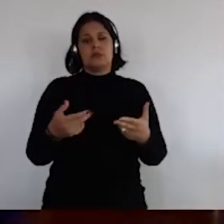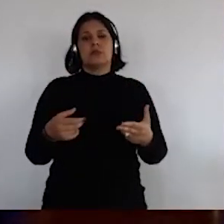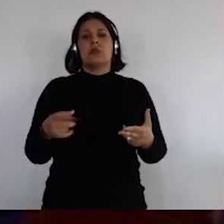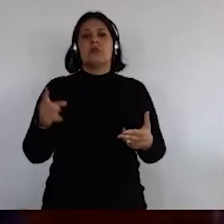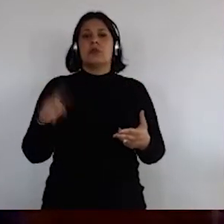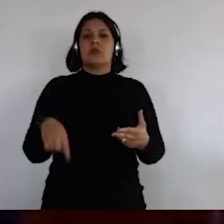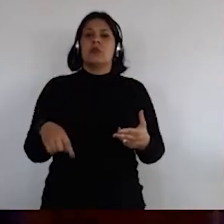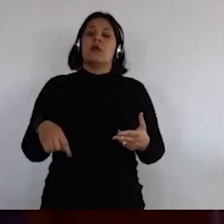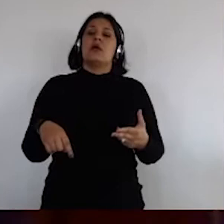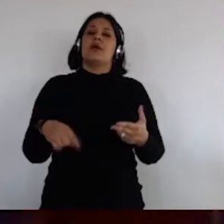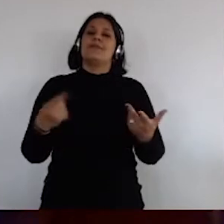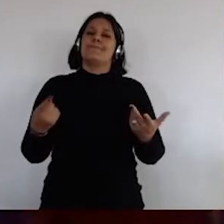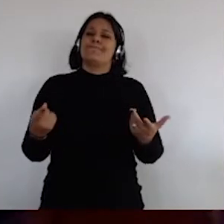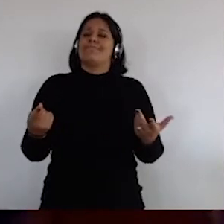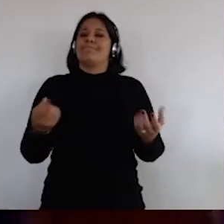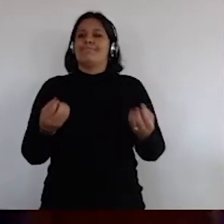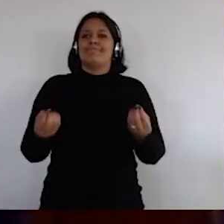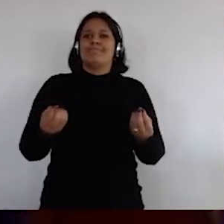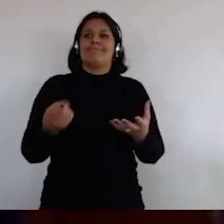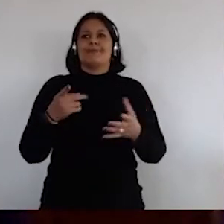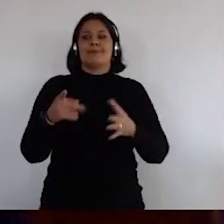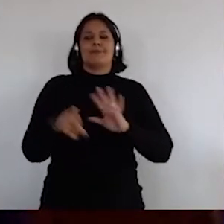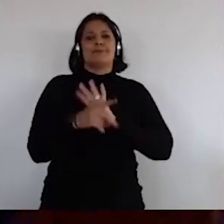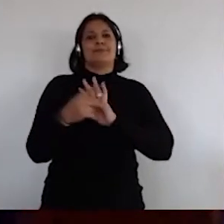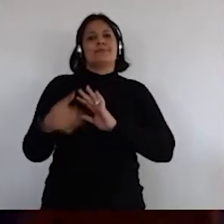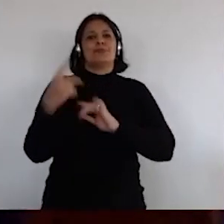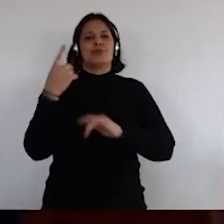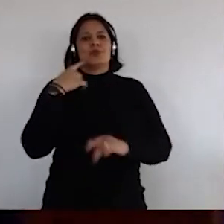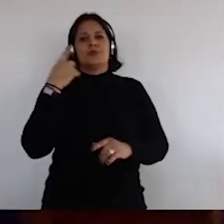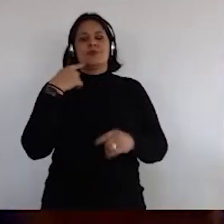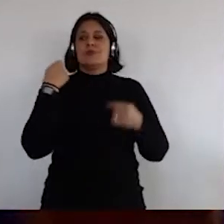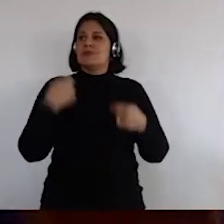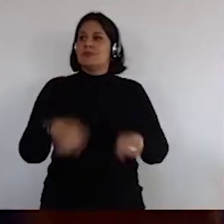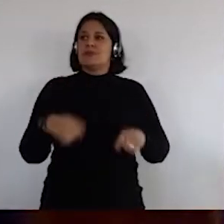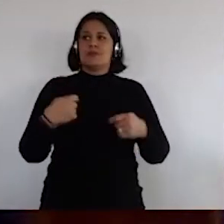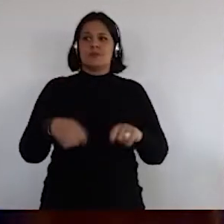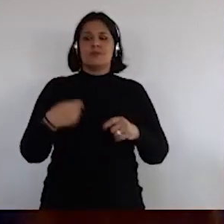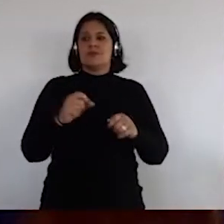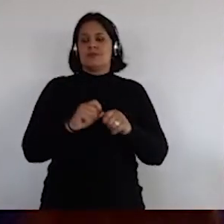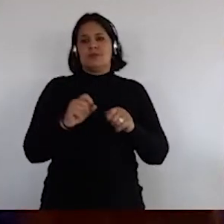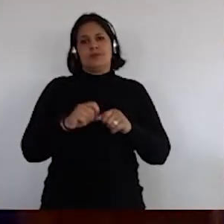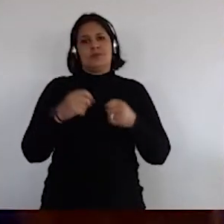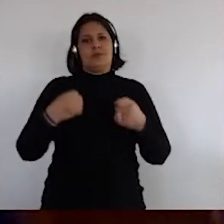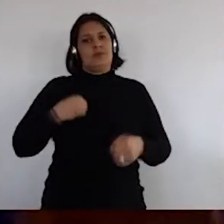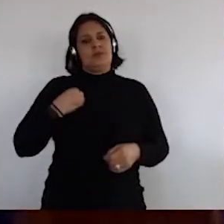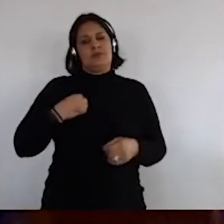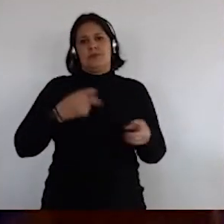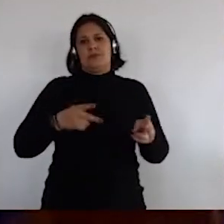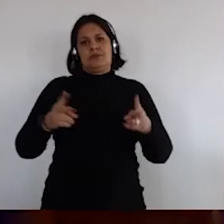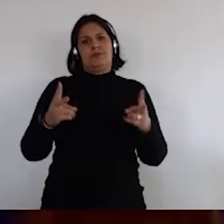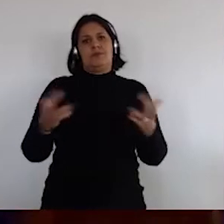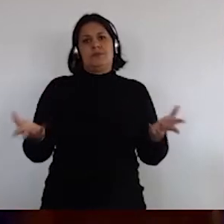advogado ela é condição essencial de sobrevivência de uma democracia. A